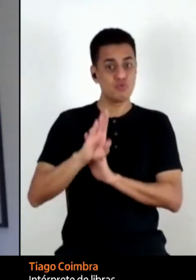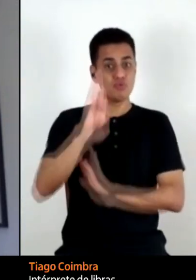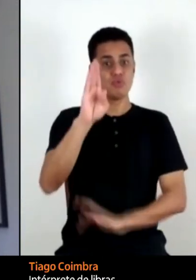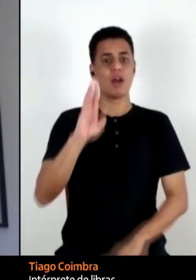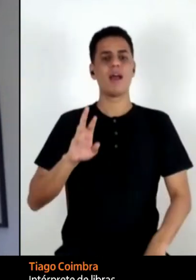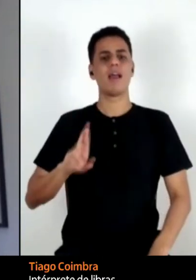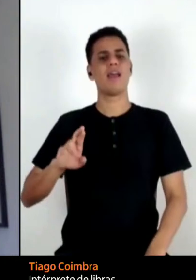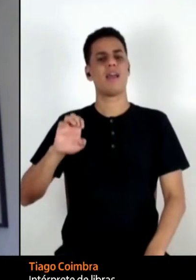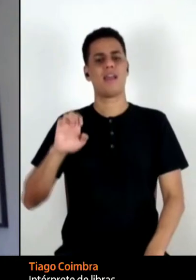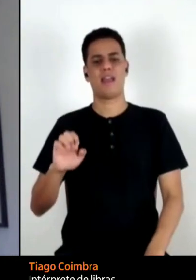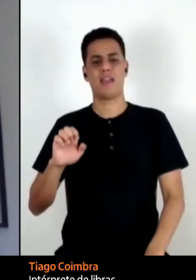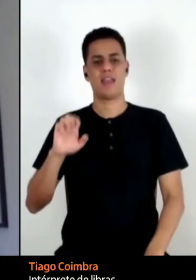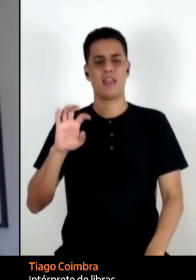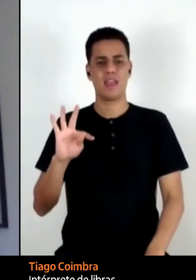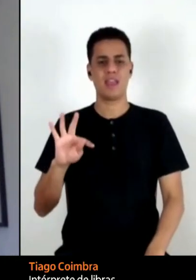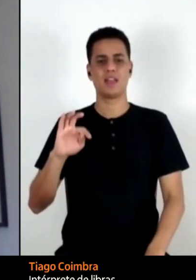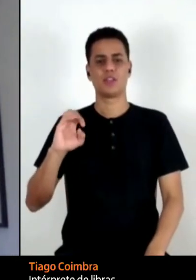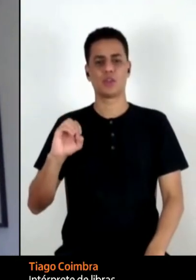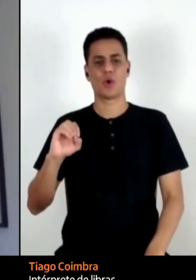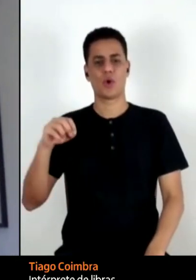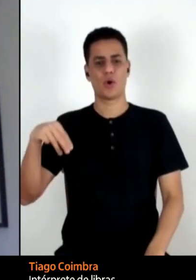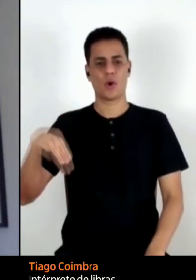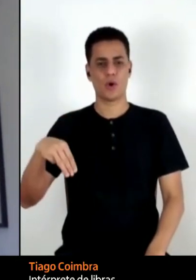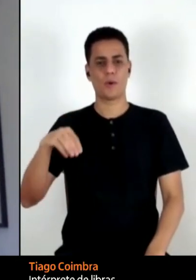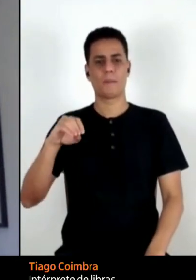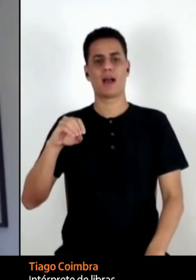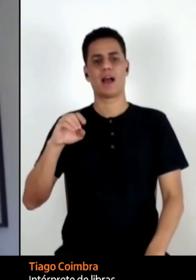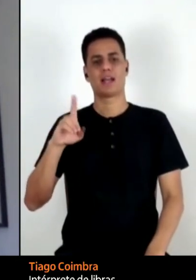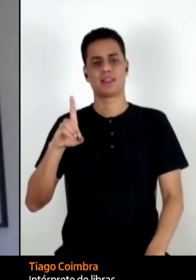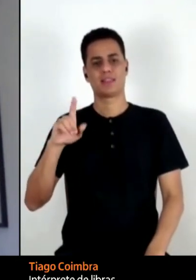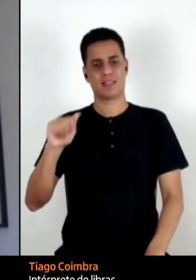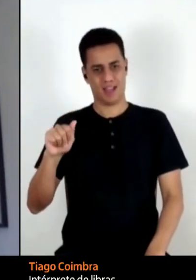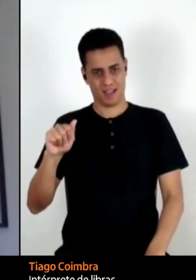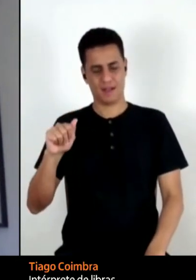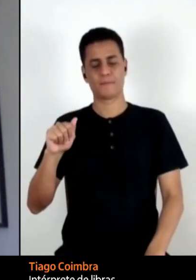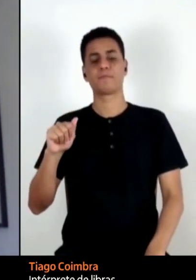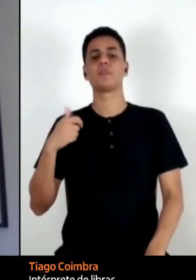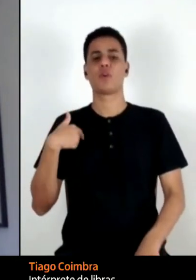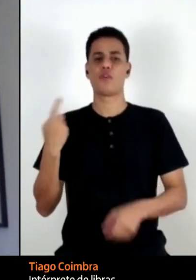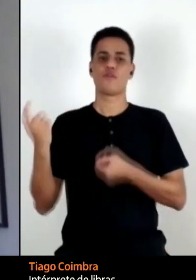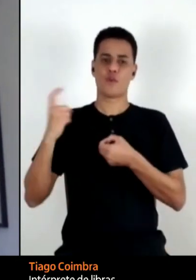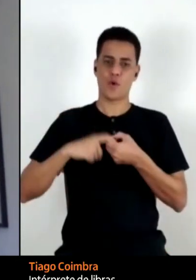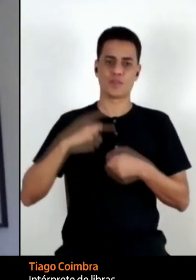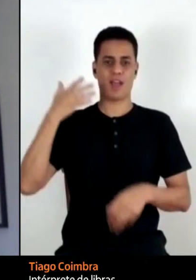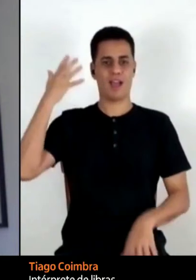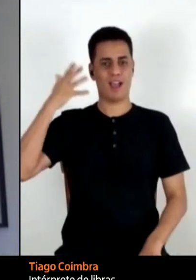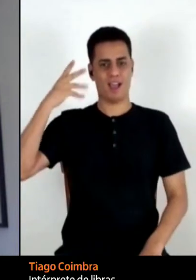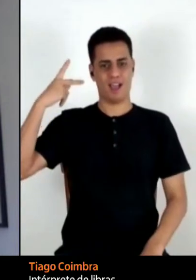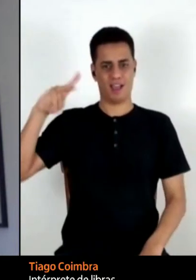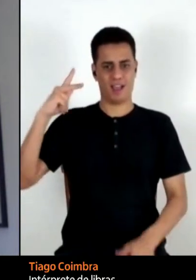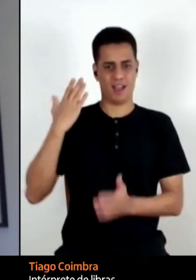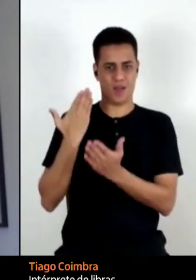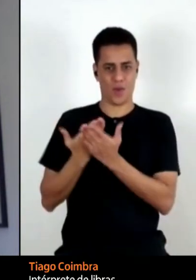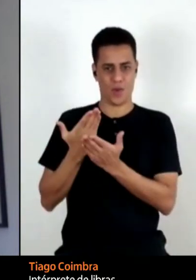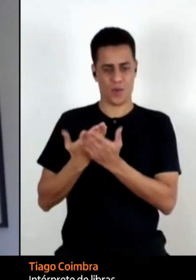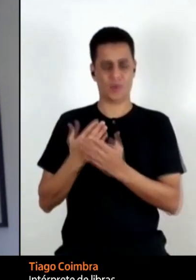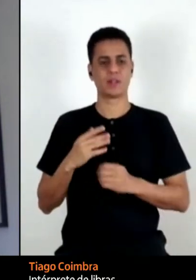nos honrar com uma masterclass. A masterclass dele tem por tema, claro, reapropriação